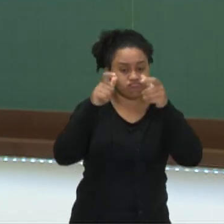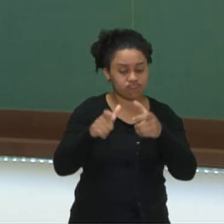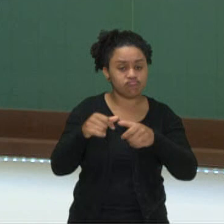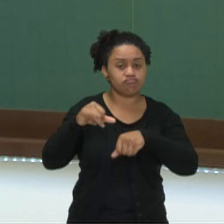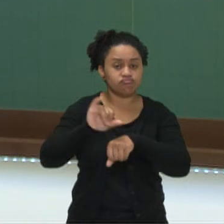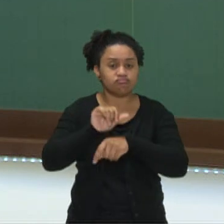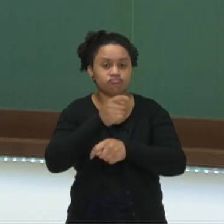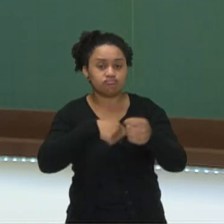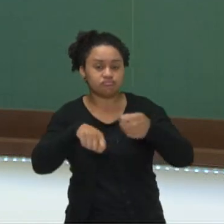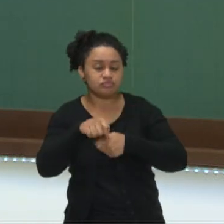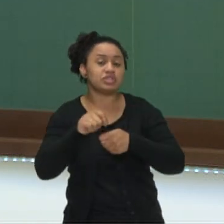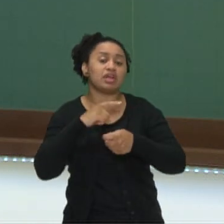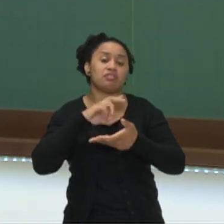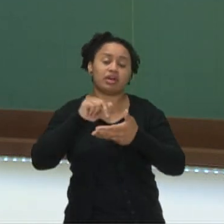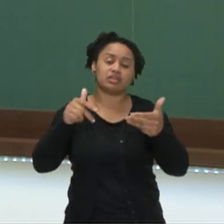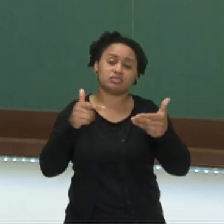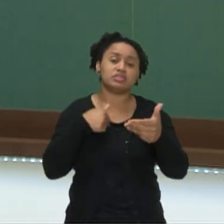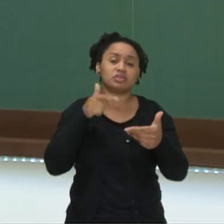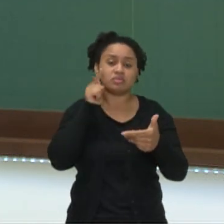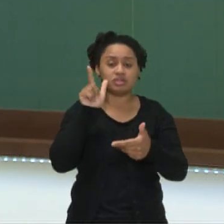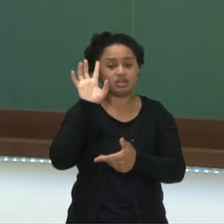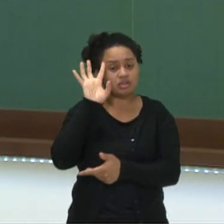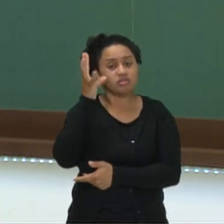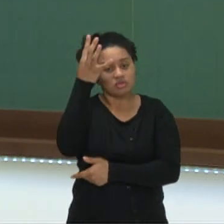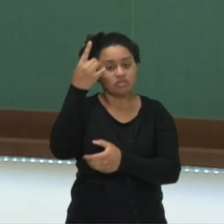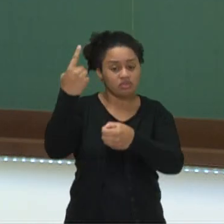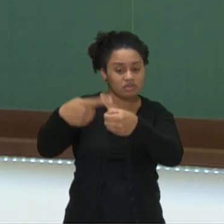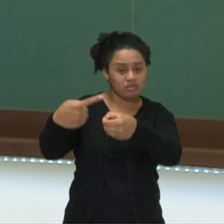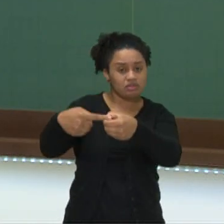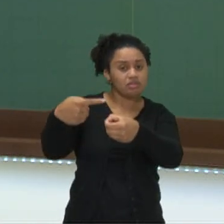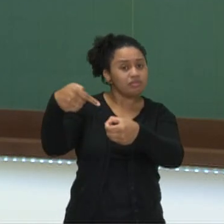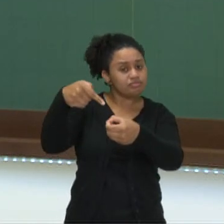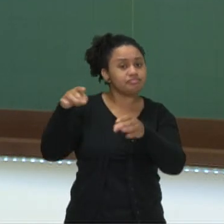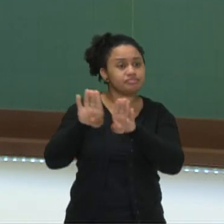a resolver em uma cidade, tá ok?